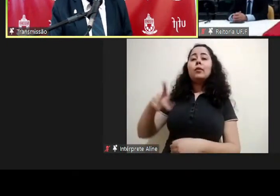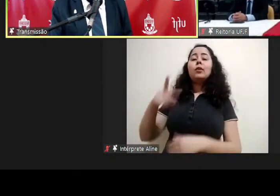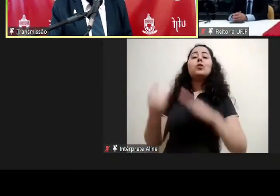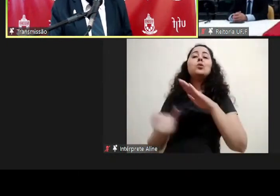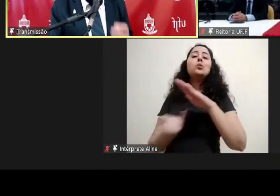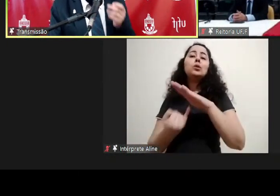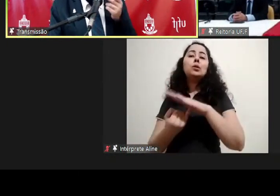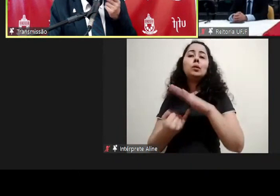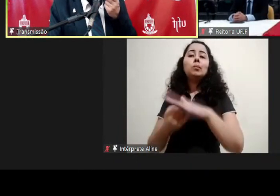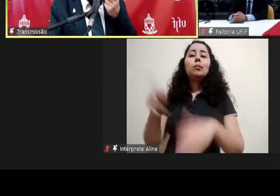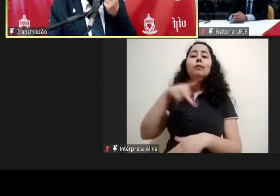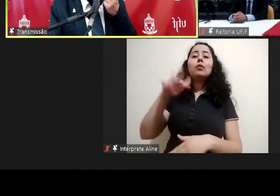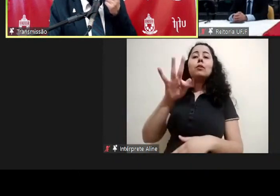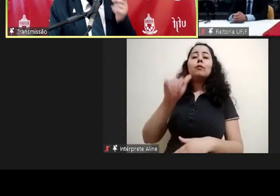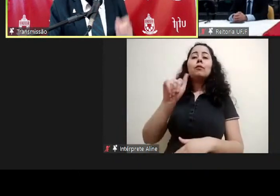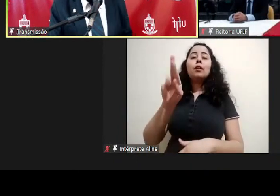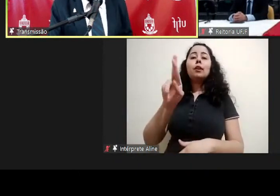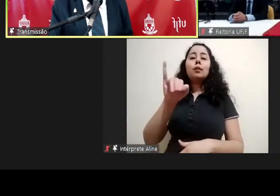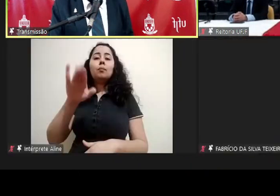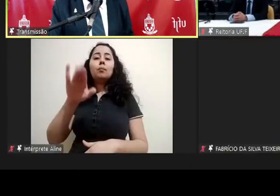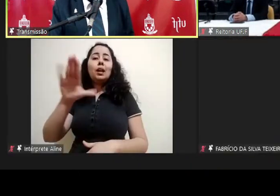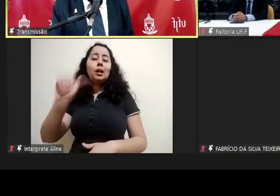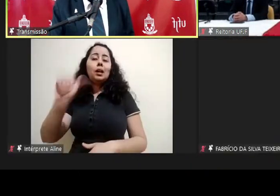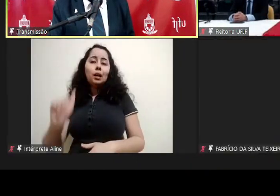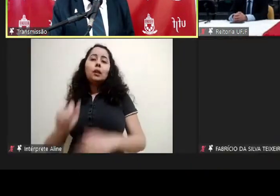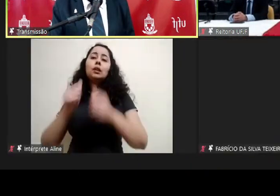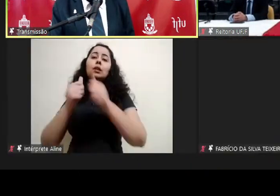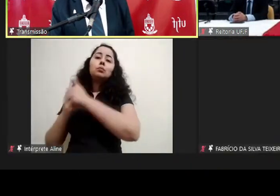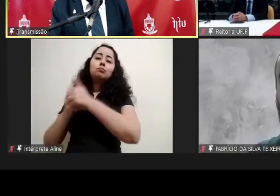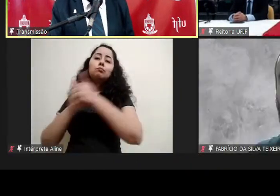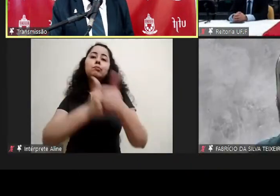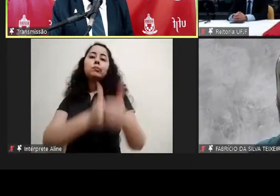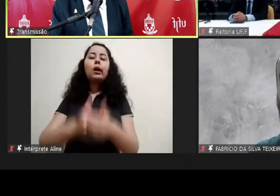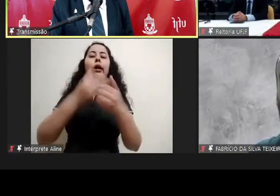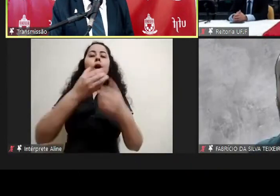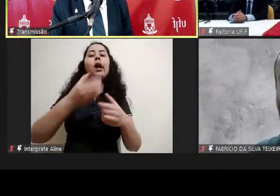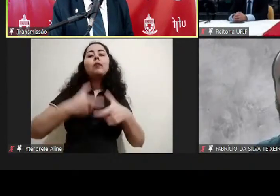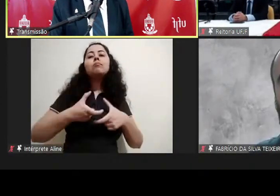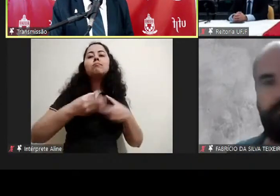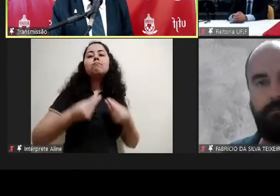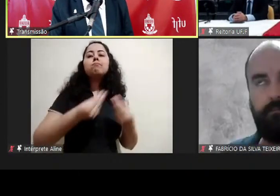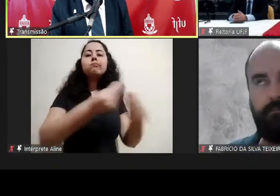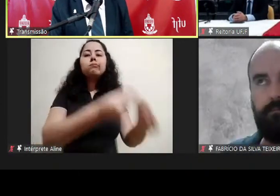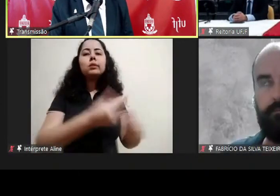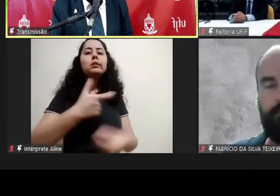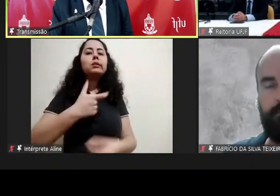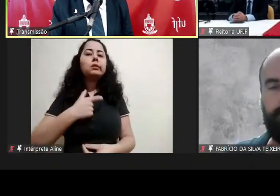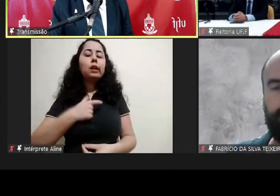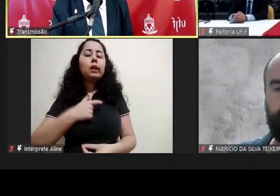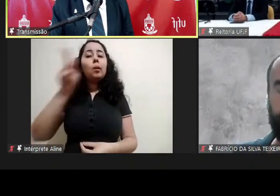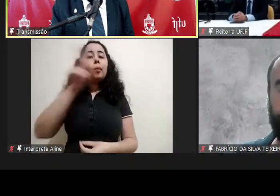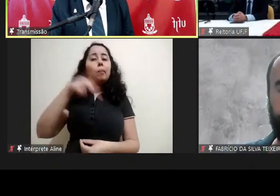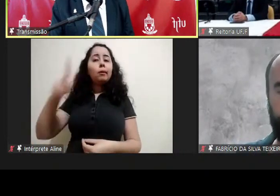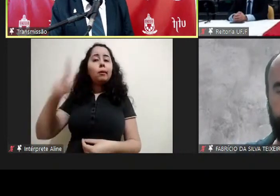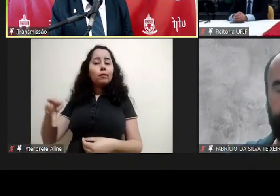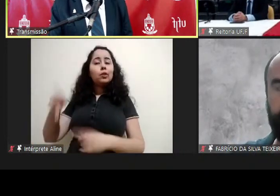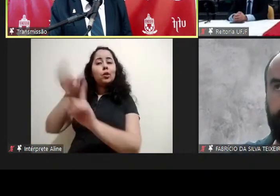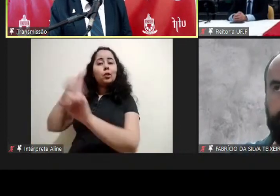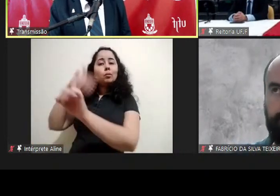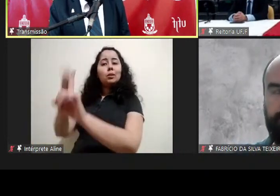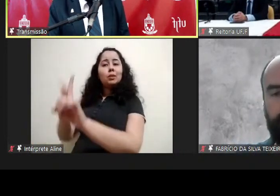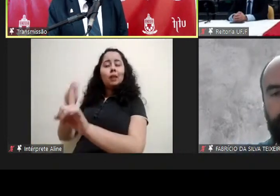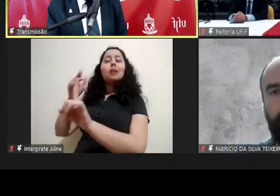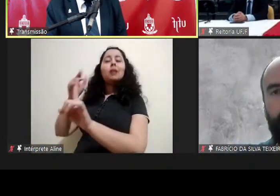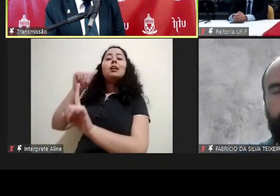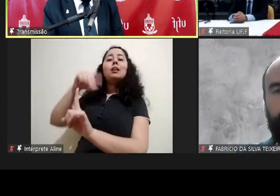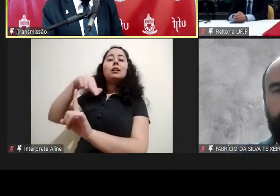Teixeira Carvalho, para acompanhar a entrega da medalha à homenageada professora Ana Cristina Lima